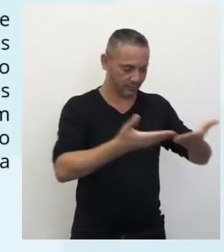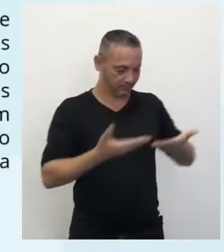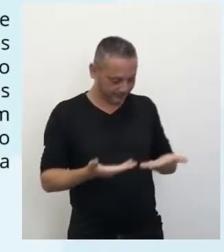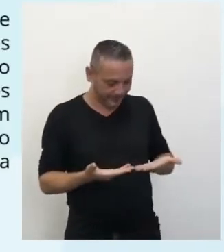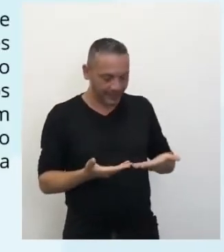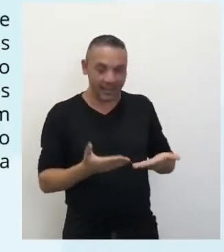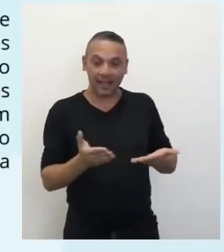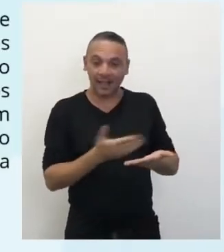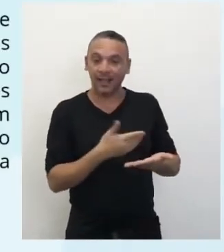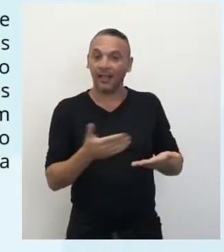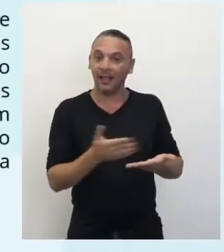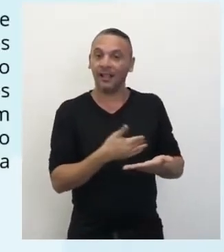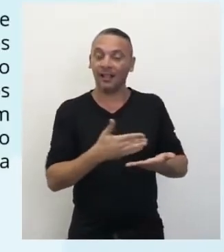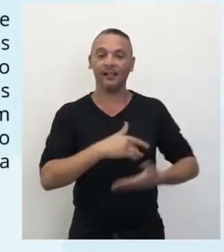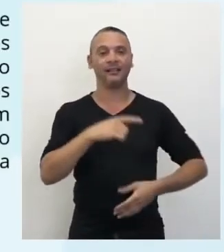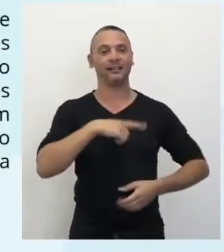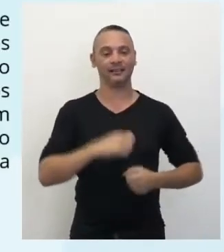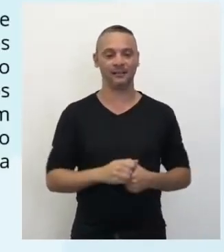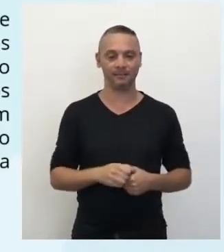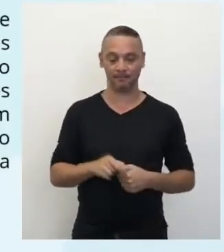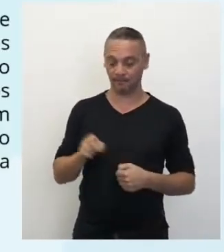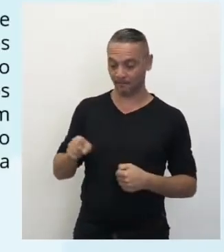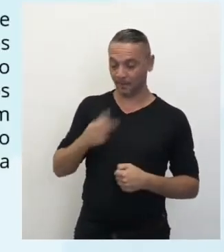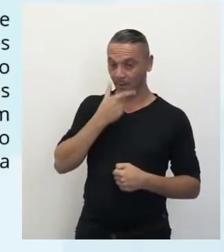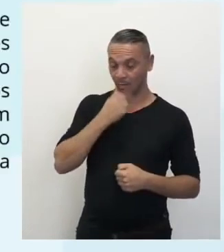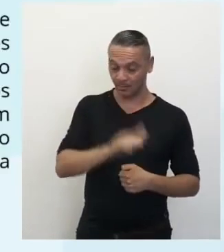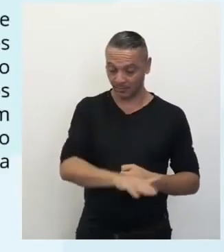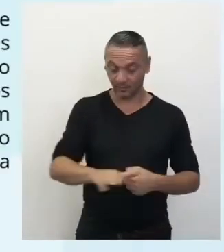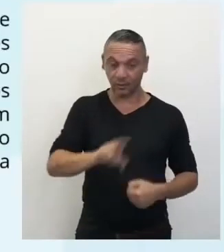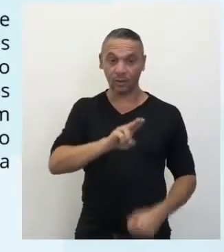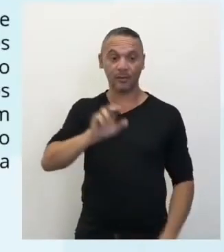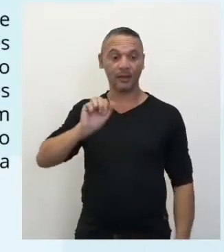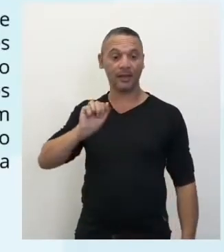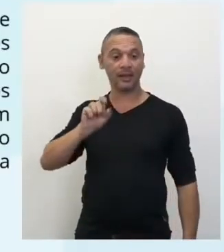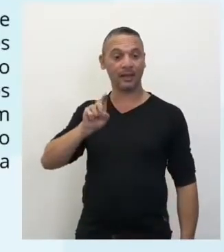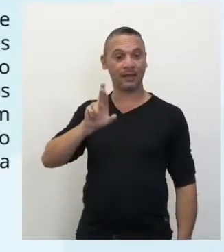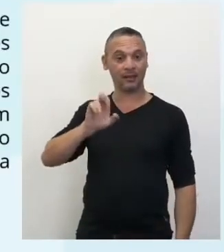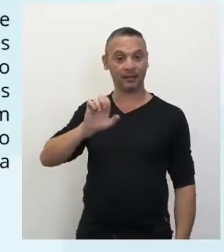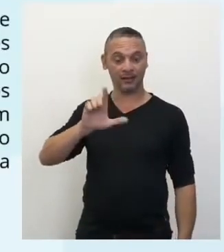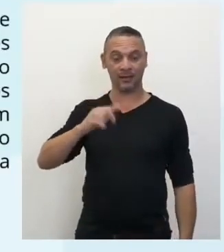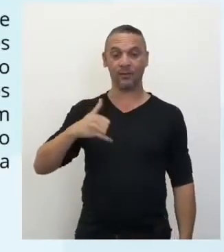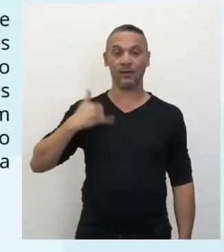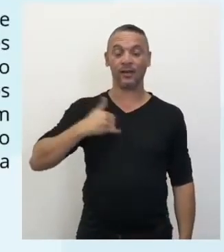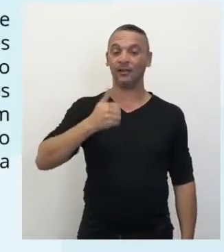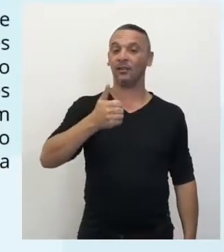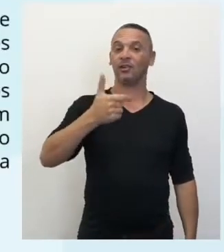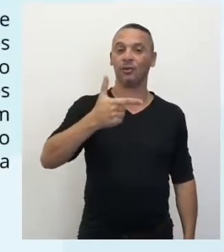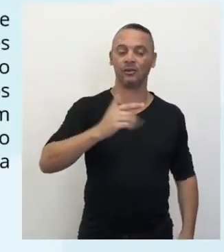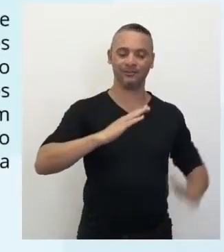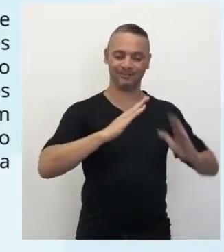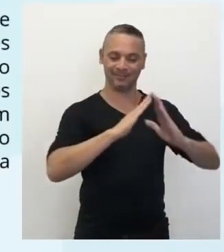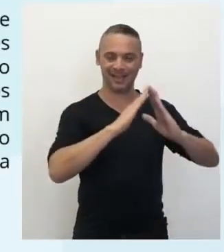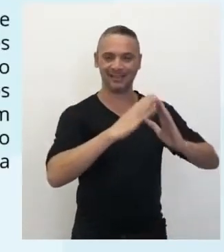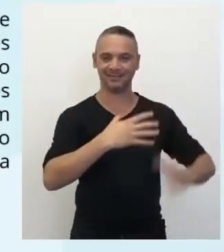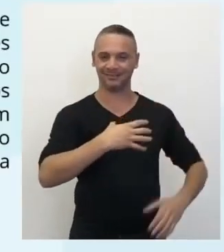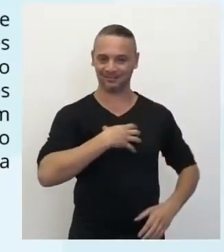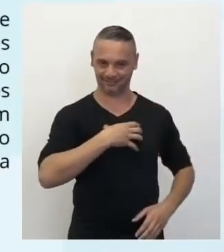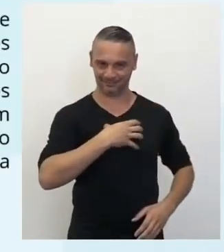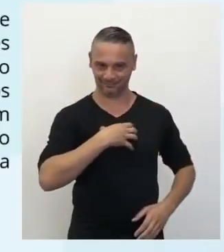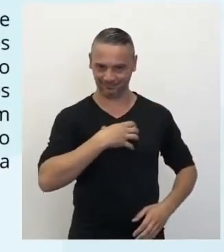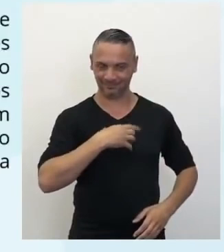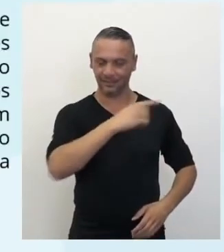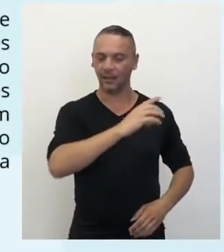de Letras. O jovem Adriel Oliveira, de 12 anos, morador de Salvador e apaixonado